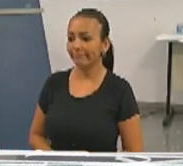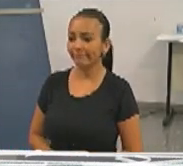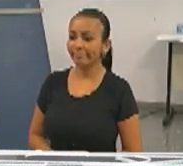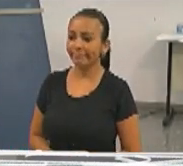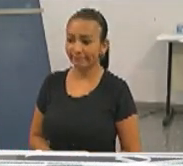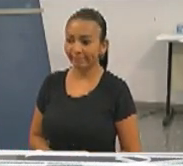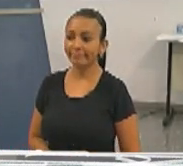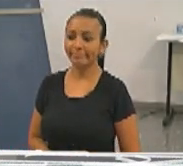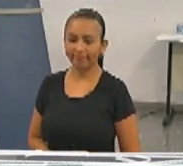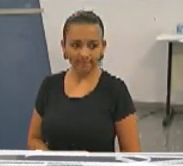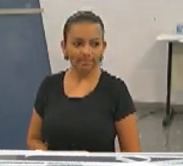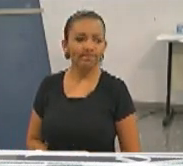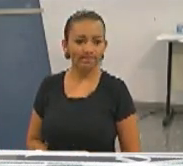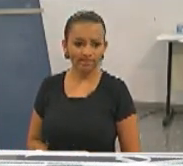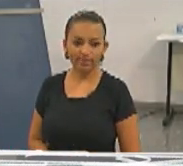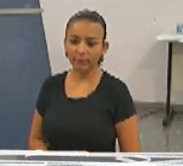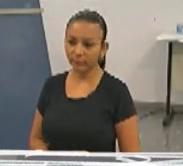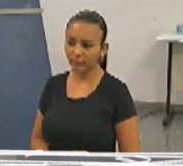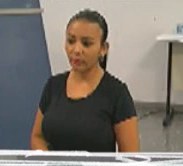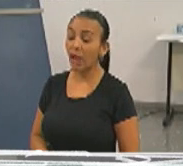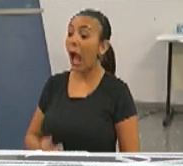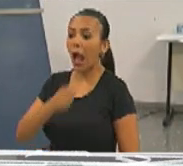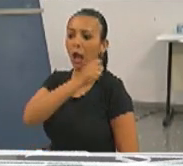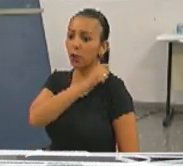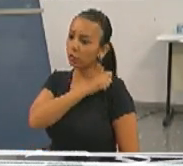não é da medida da comissão.